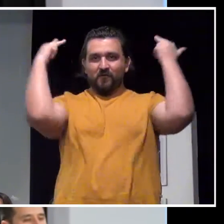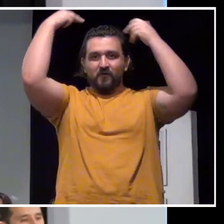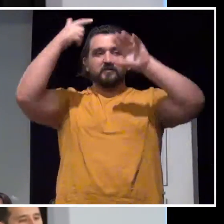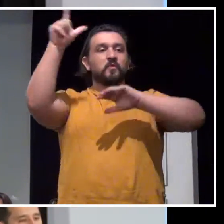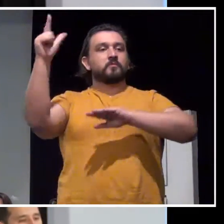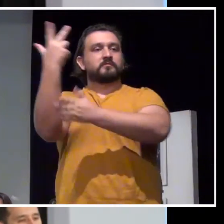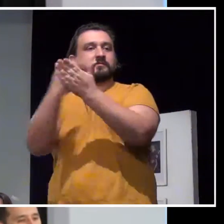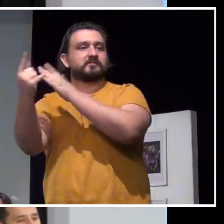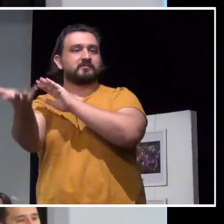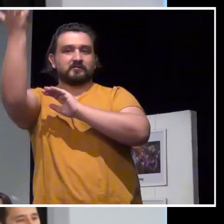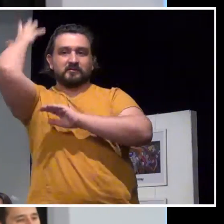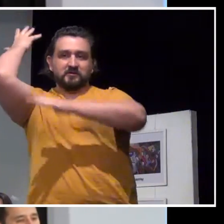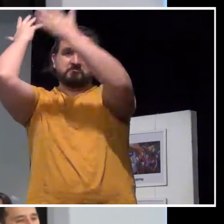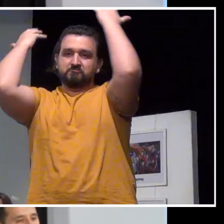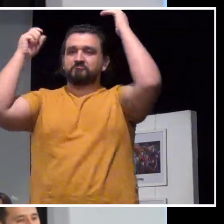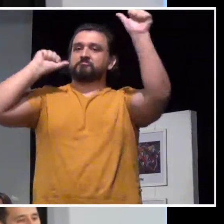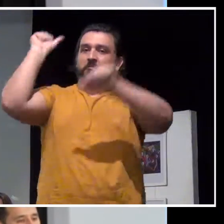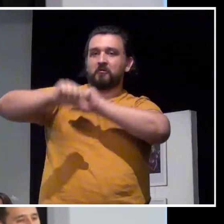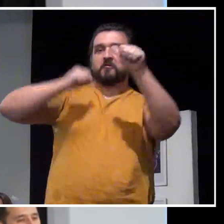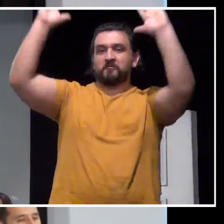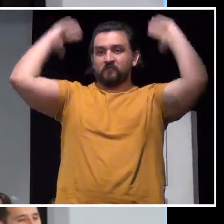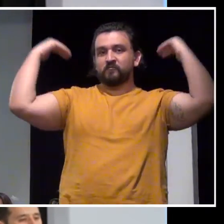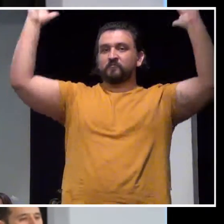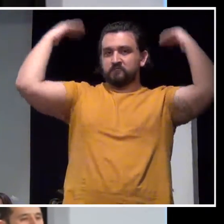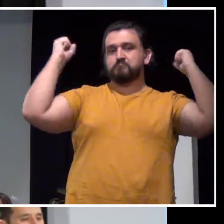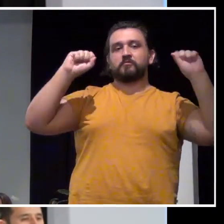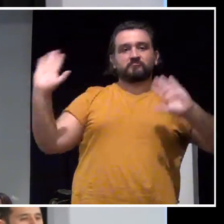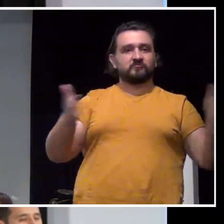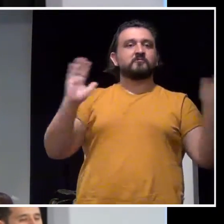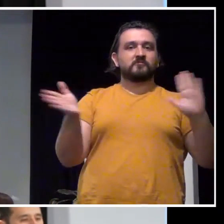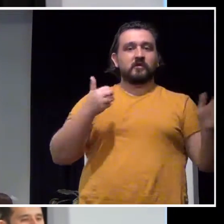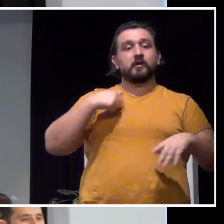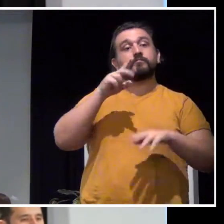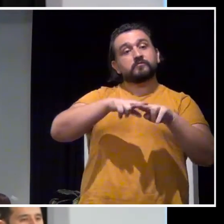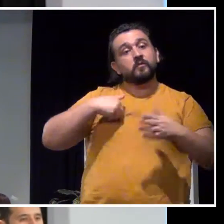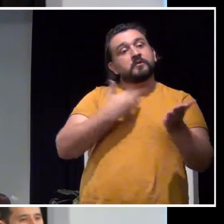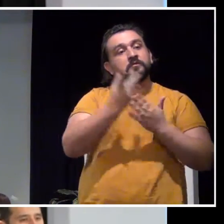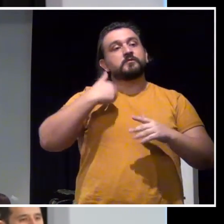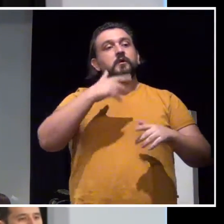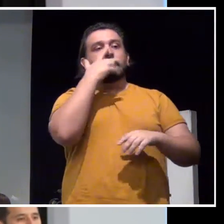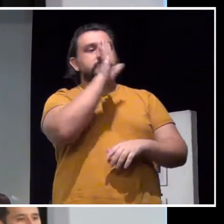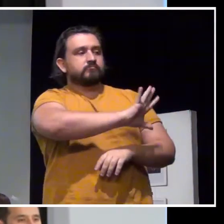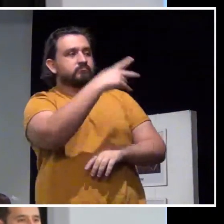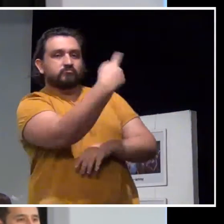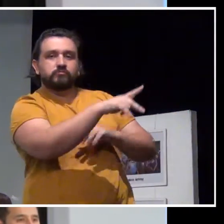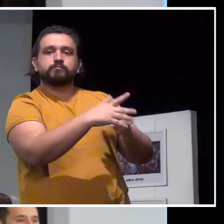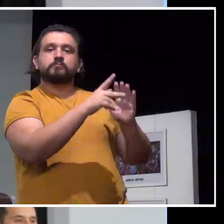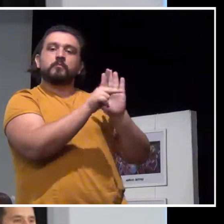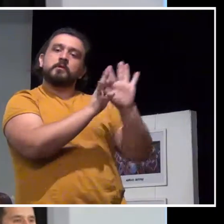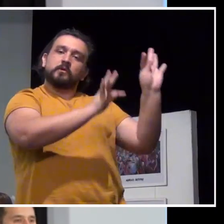colocar todos os fundos de outras cores, as imagens. Então, a gente foi se apropriando dessa linguagem também